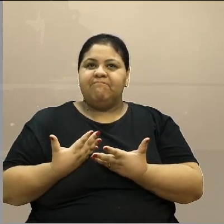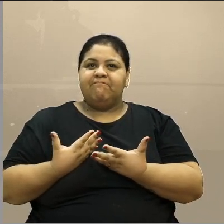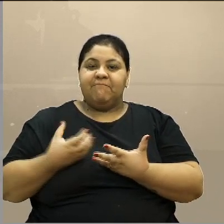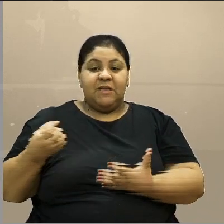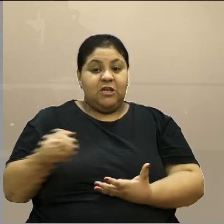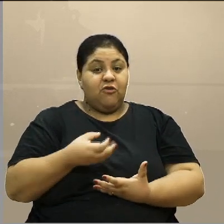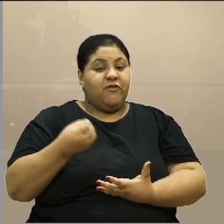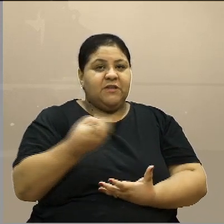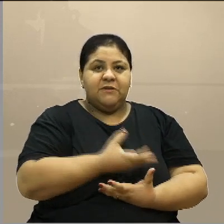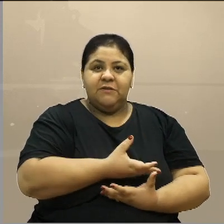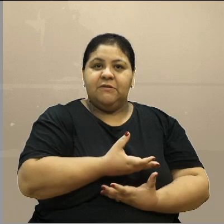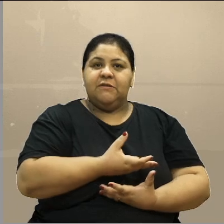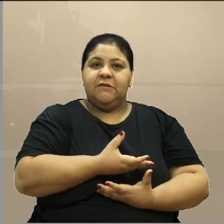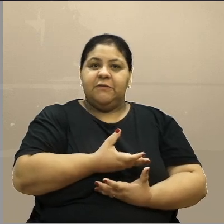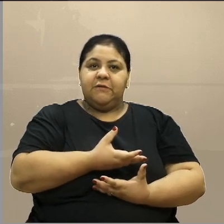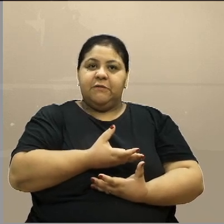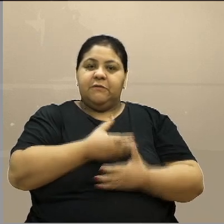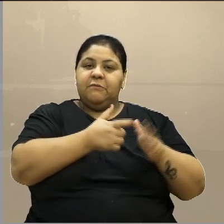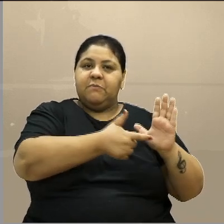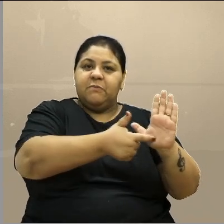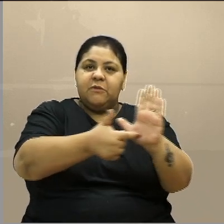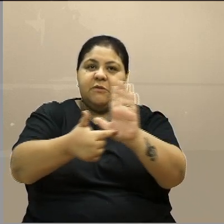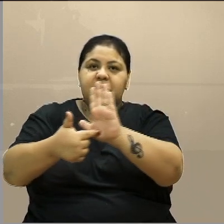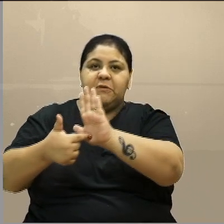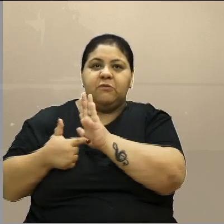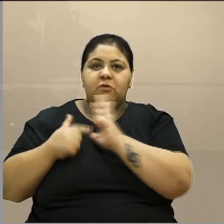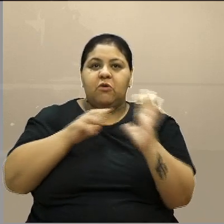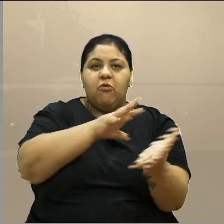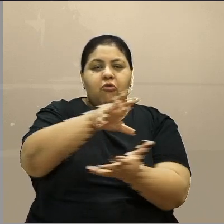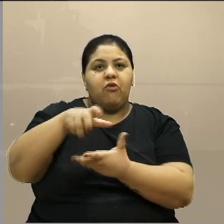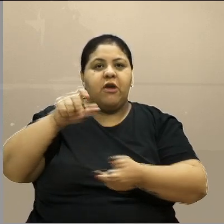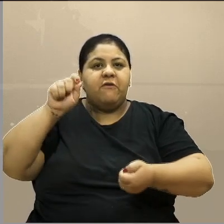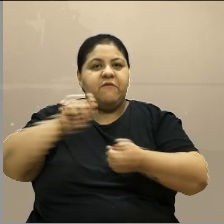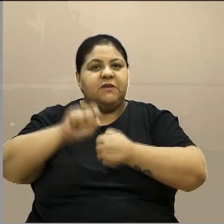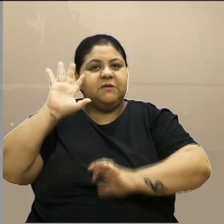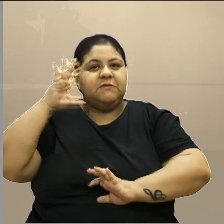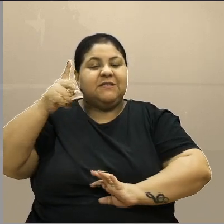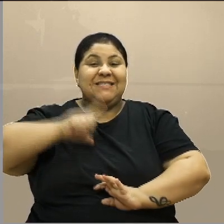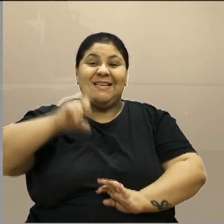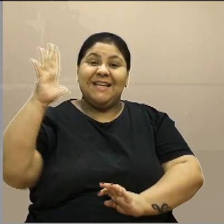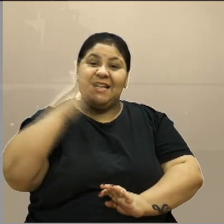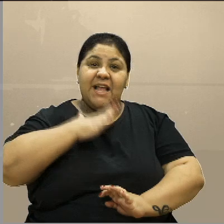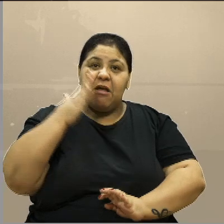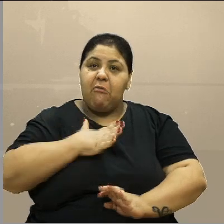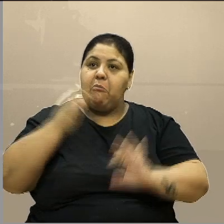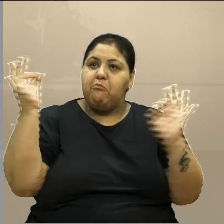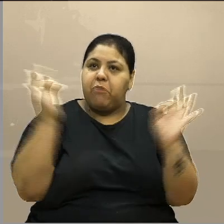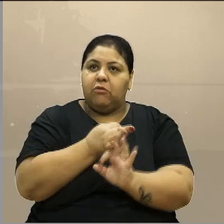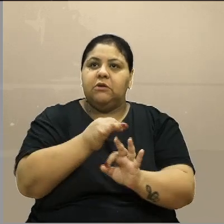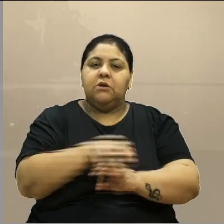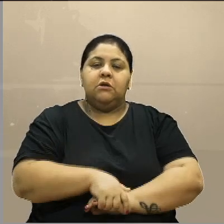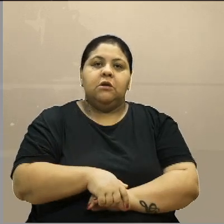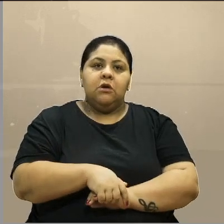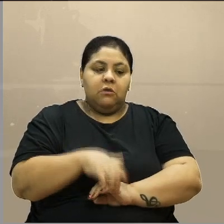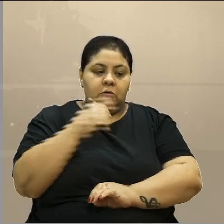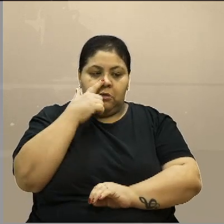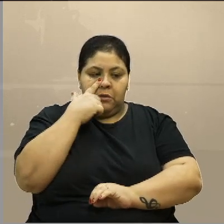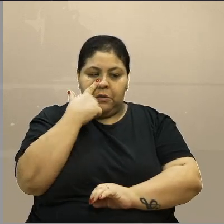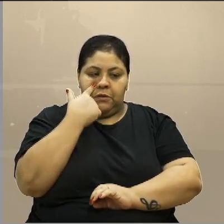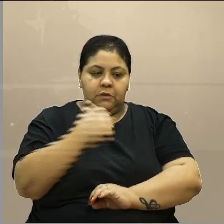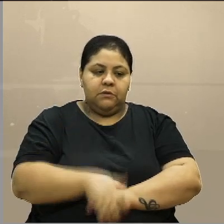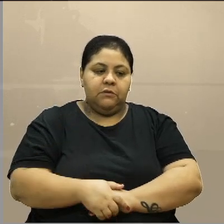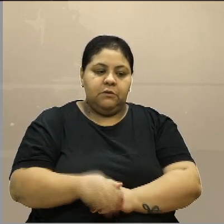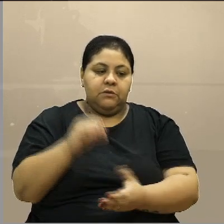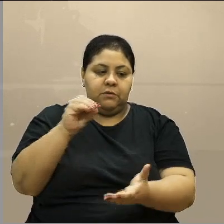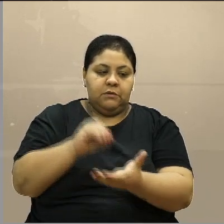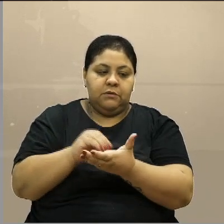a todo momento. Cada momento alguém publica em algum lugar do mundo. Se a gente quer fazer a ciência acontecer, ela tem que ser rápida, ela tem que ser eficiente. Isso não acontece, além da